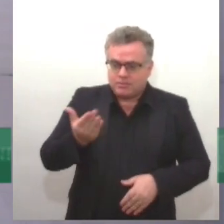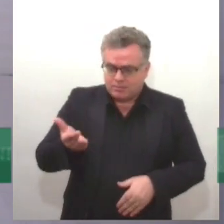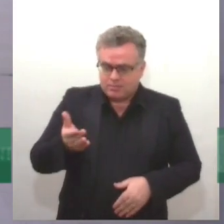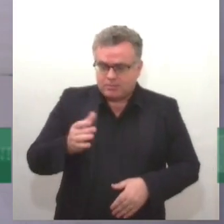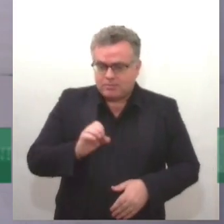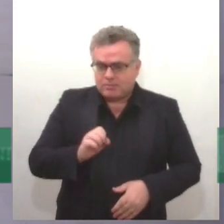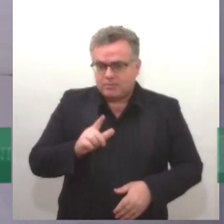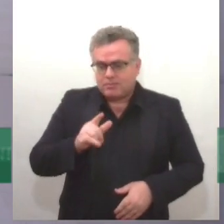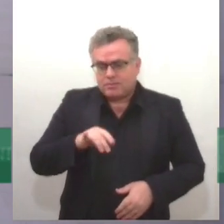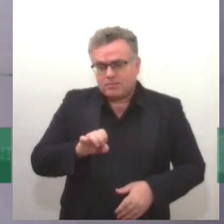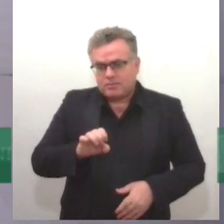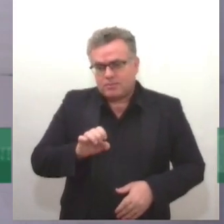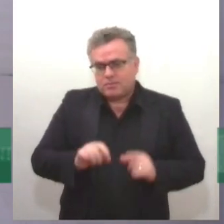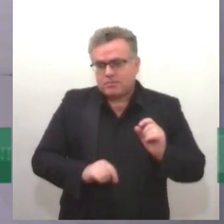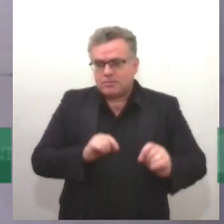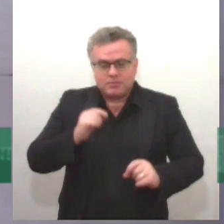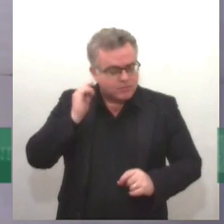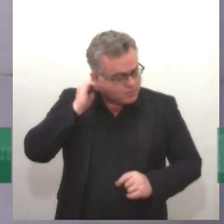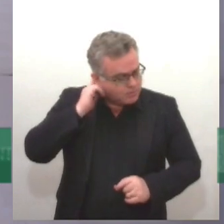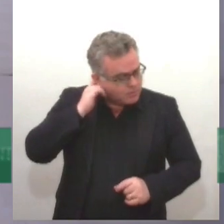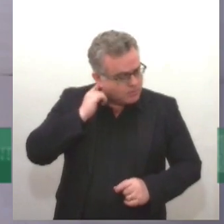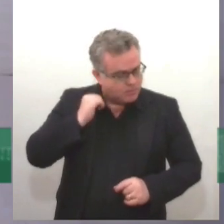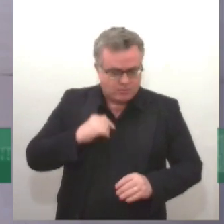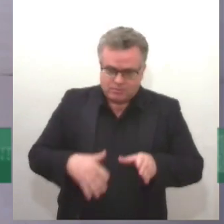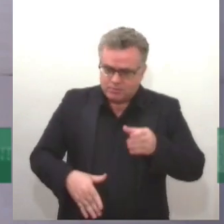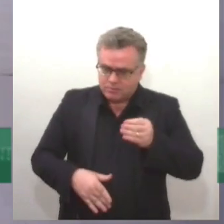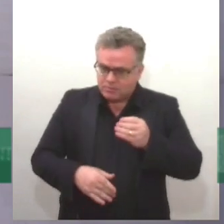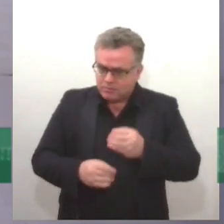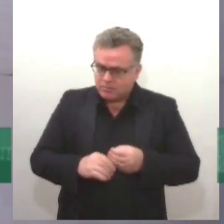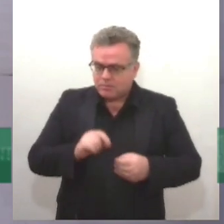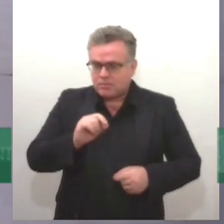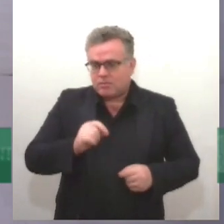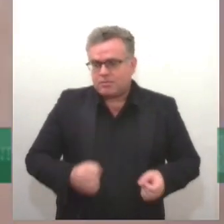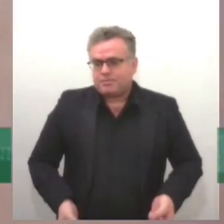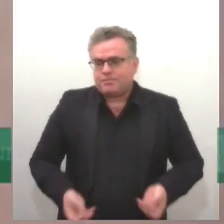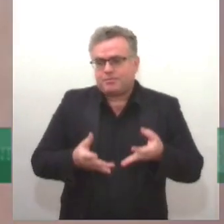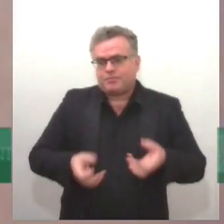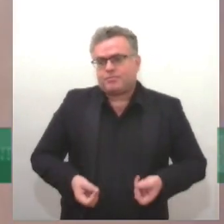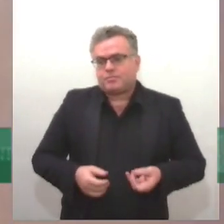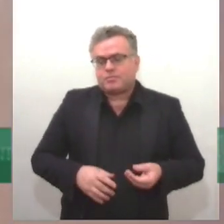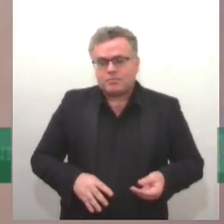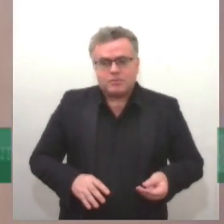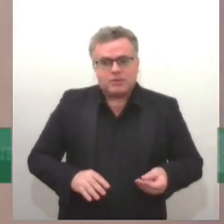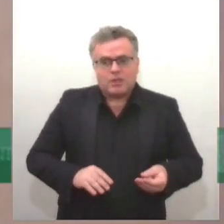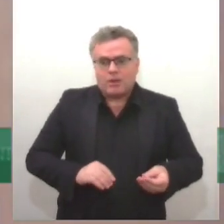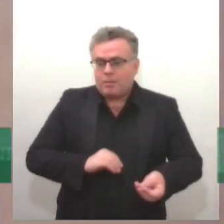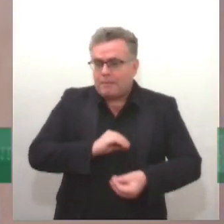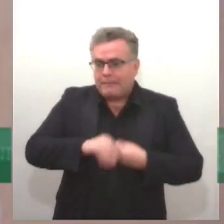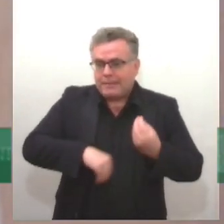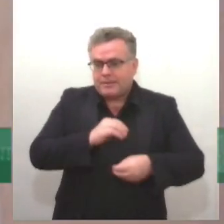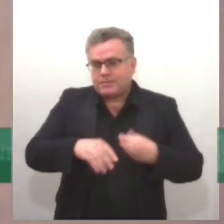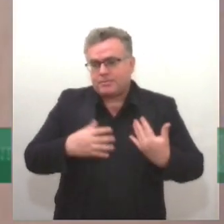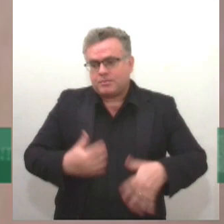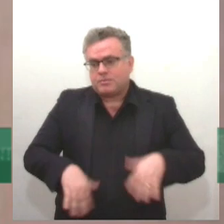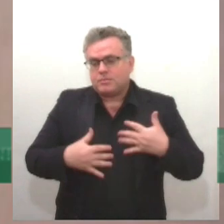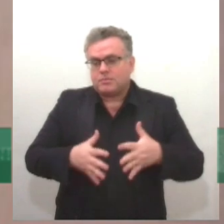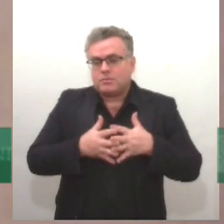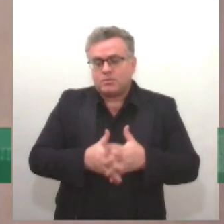queria acrescentar também que, além do gasto com as organizações sociais, que é algo que fica